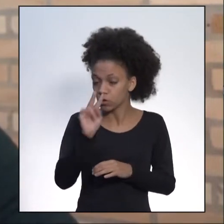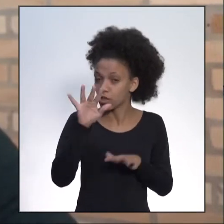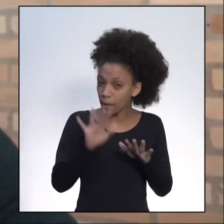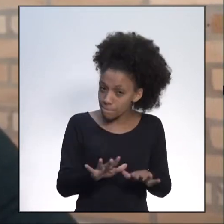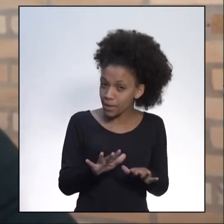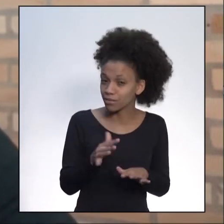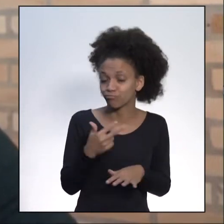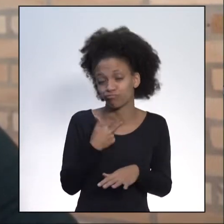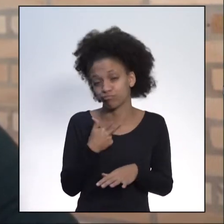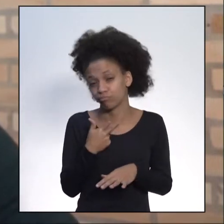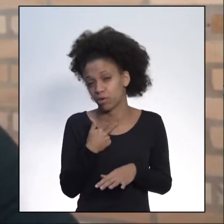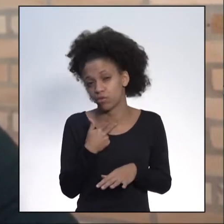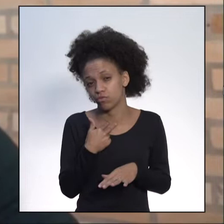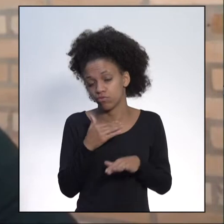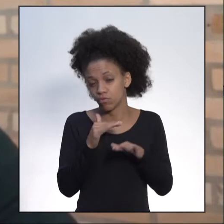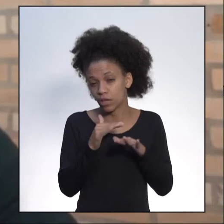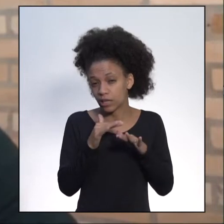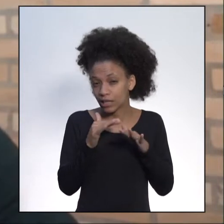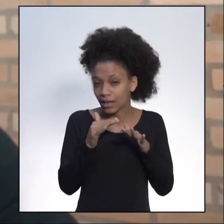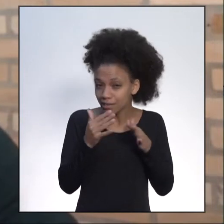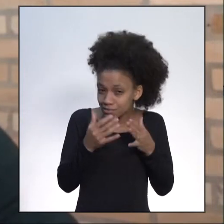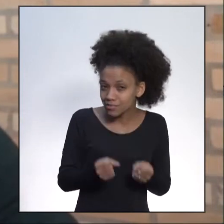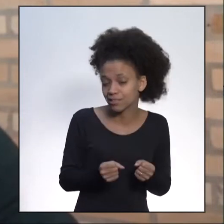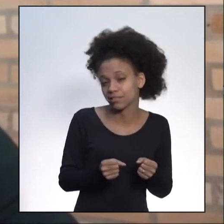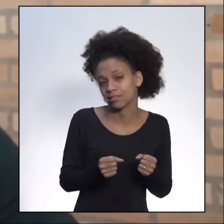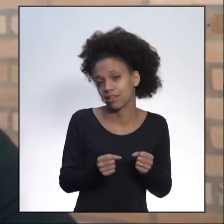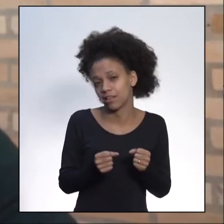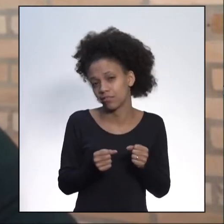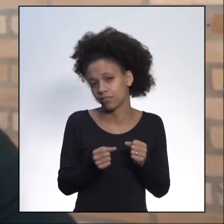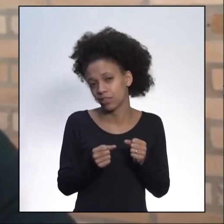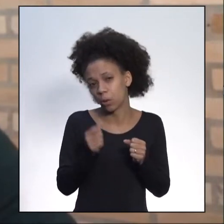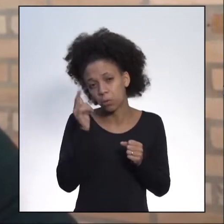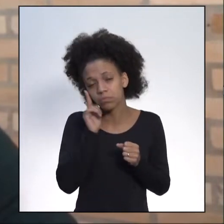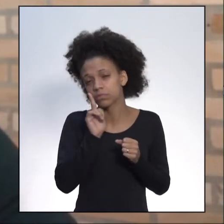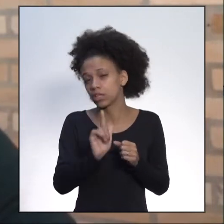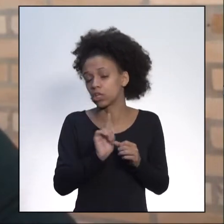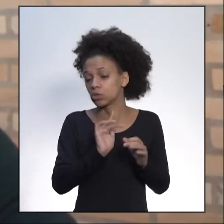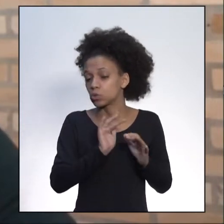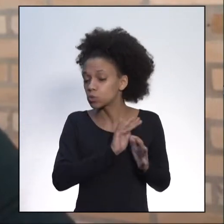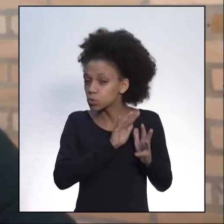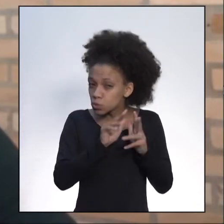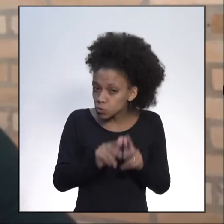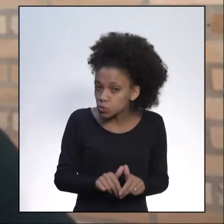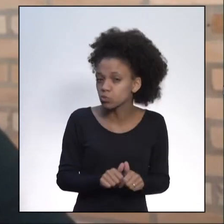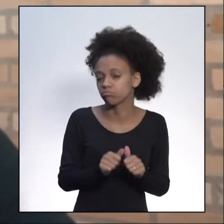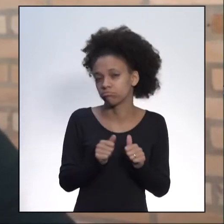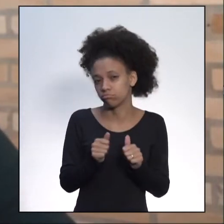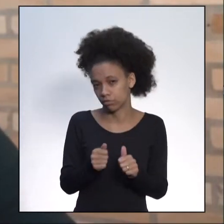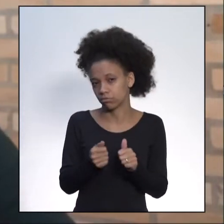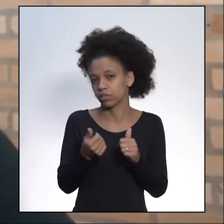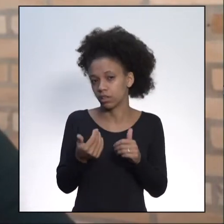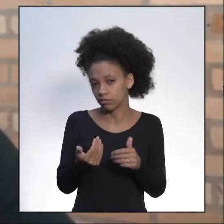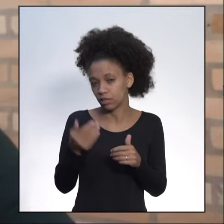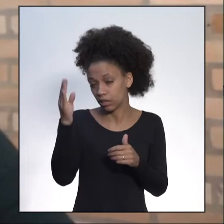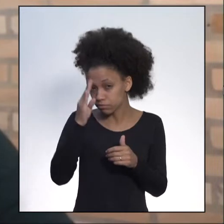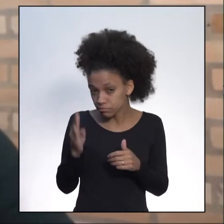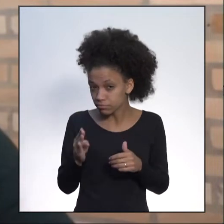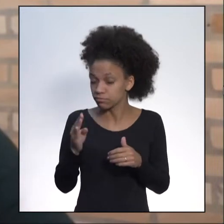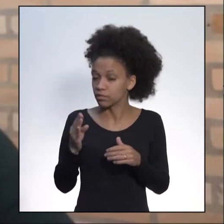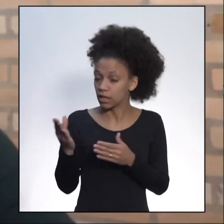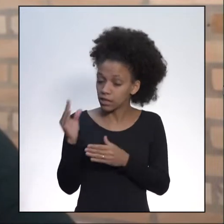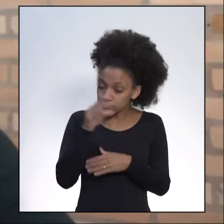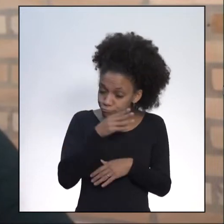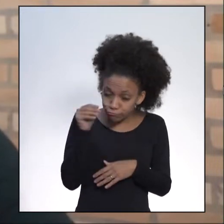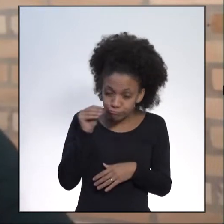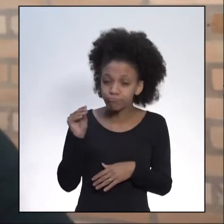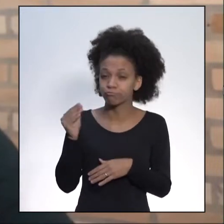pode desconsiderar que nós não vamos conseguir atingir todas as crianças e adolescentes, porque mesmo com os esforços das redes